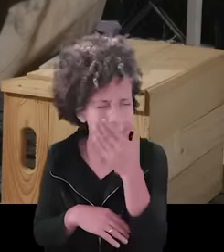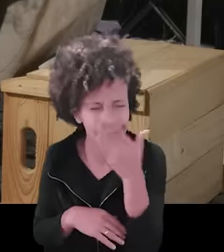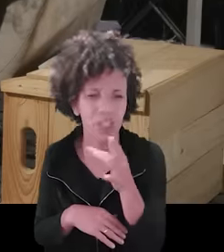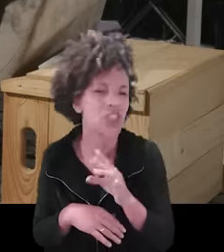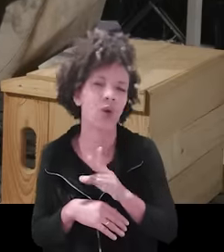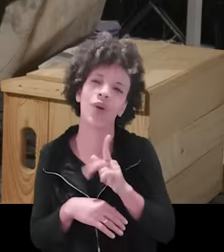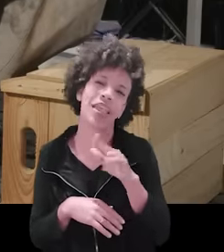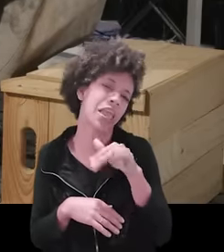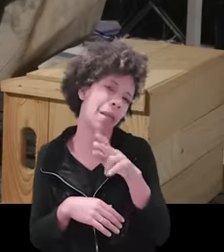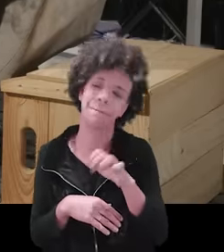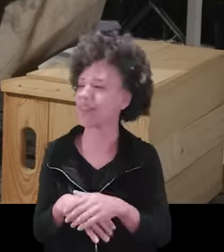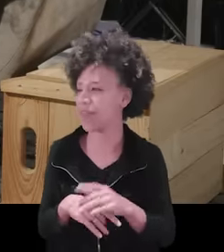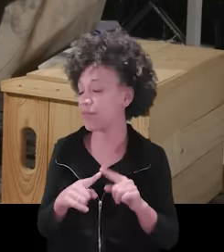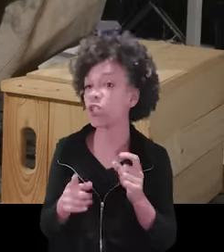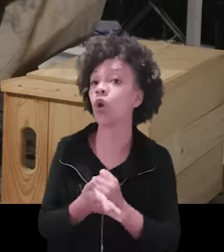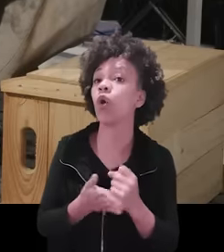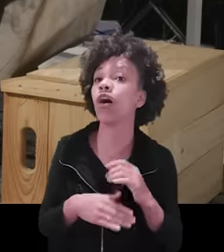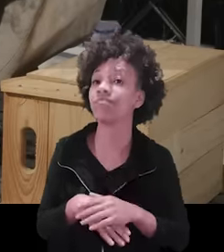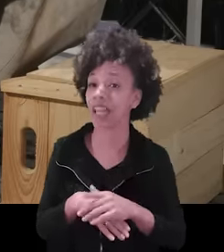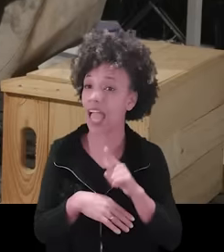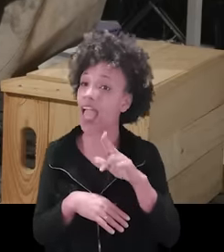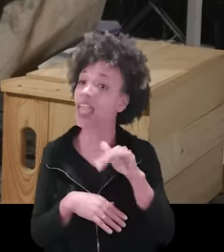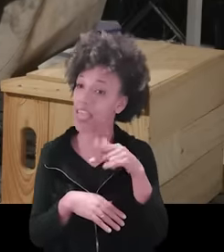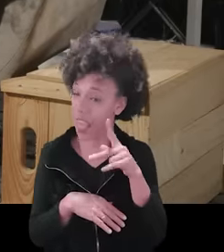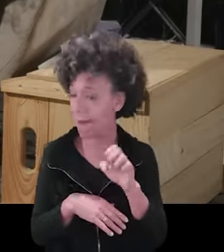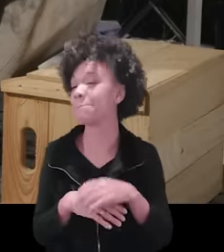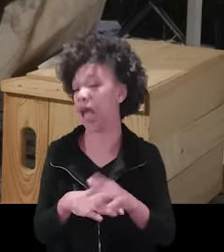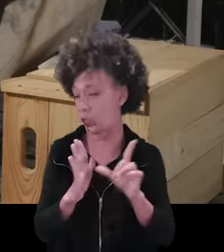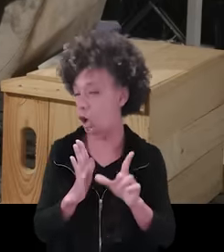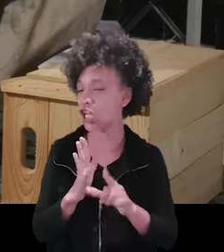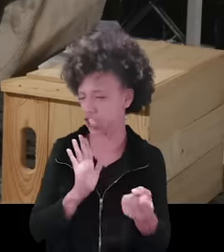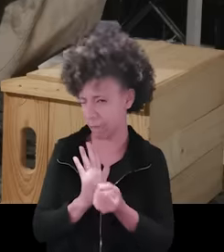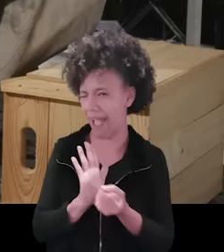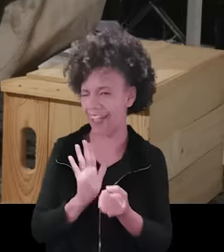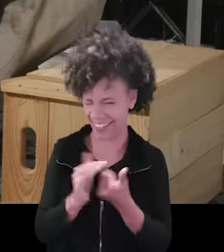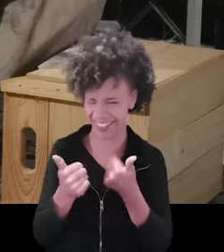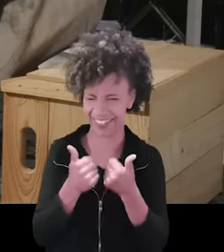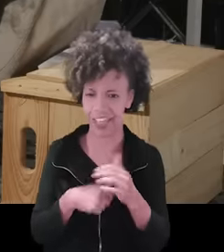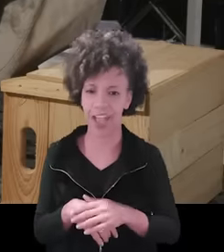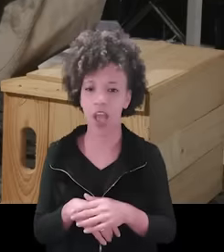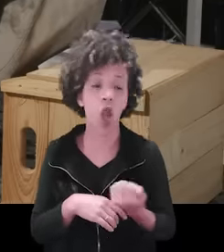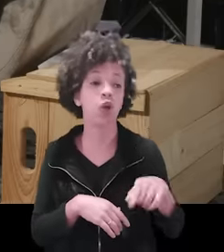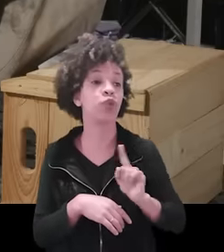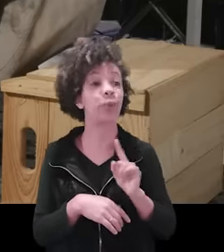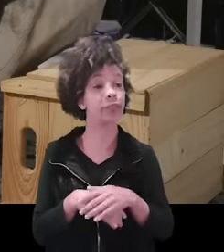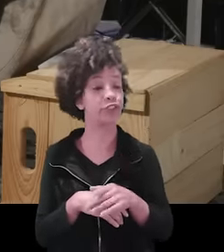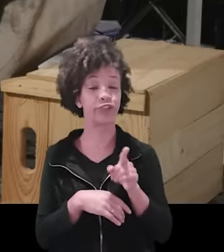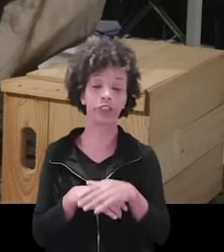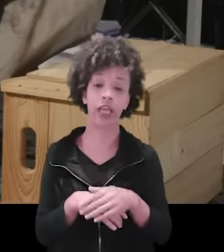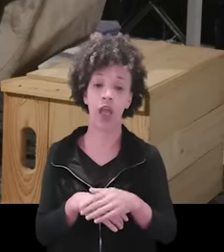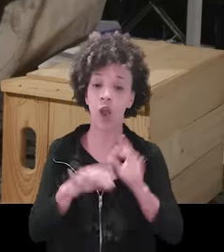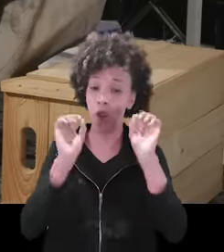que pariu que ela só usa grande brasileiro vai na loja da Guerra O Brasil precisa de você